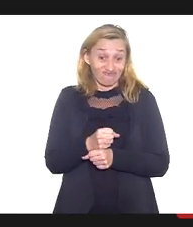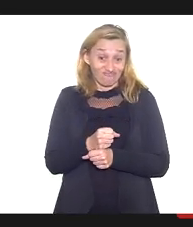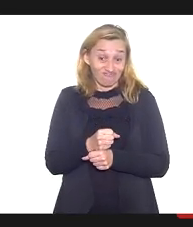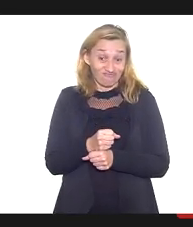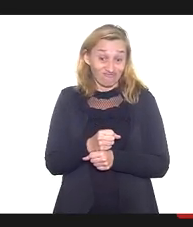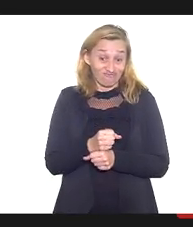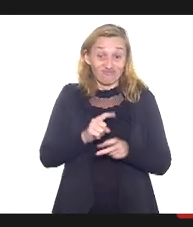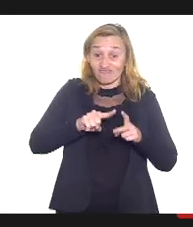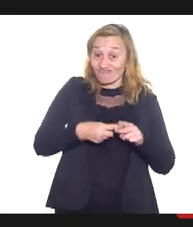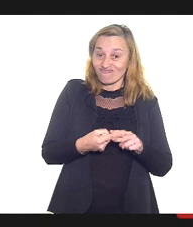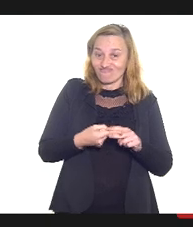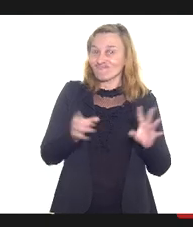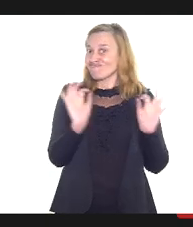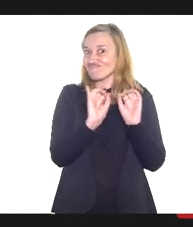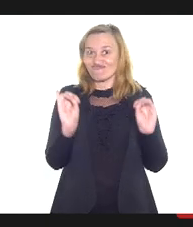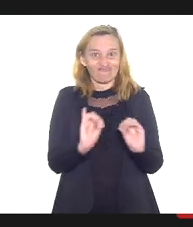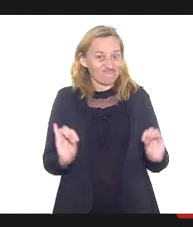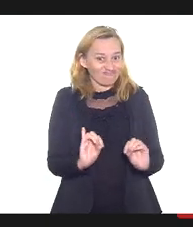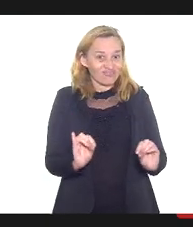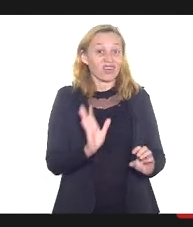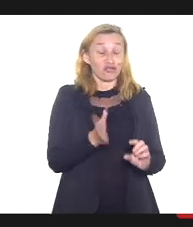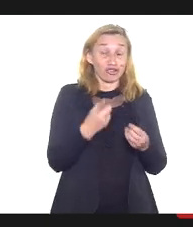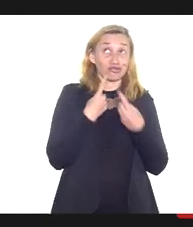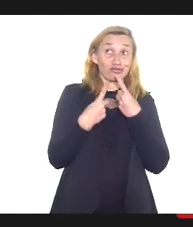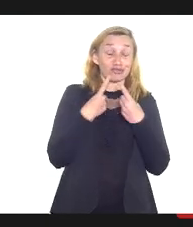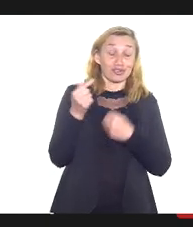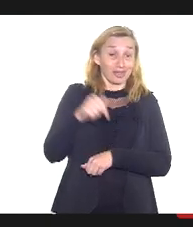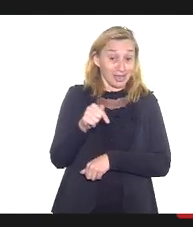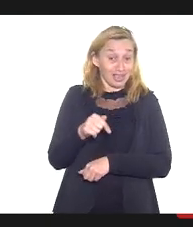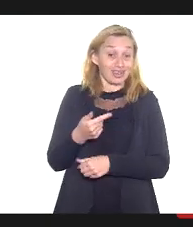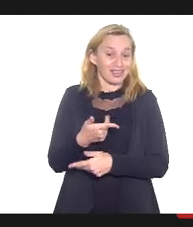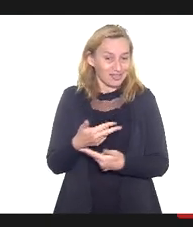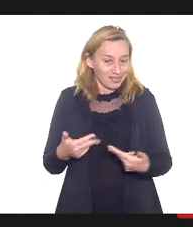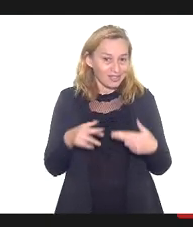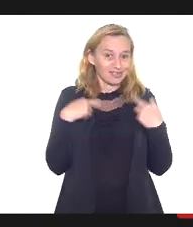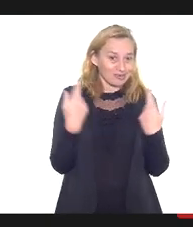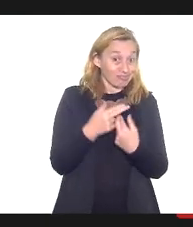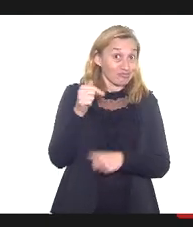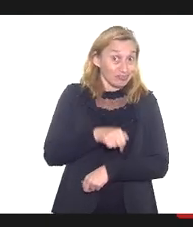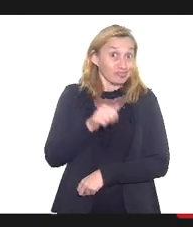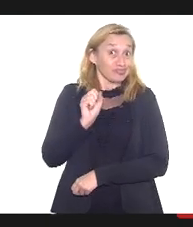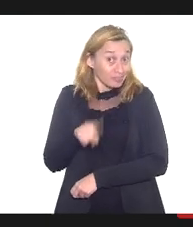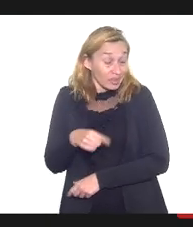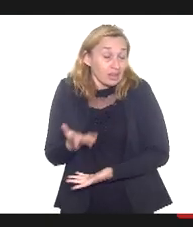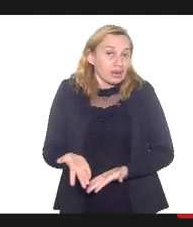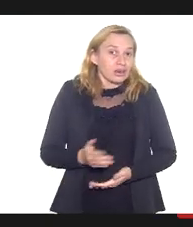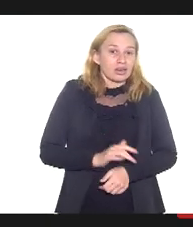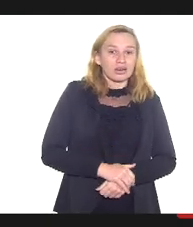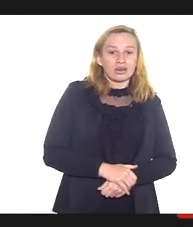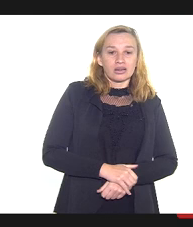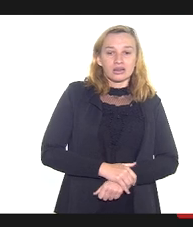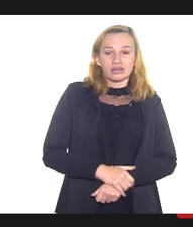perdas inflacionárias, que tem sido discutido muito aqui nas audiências, né?